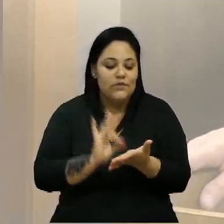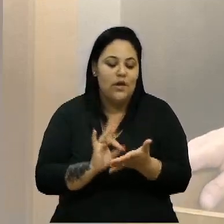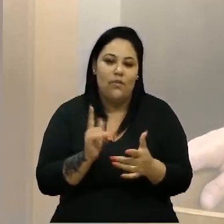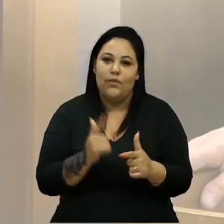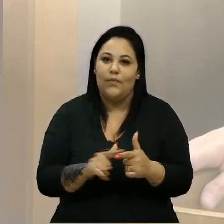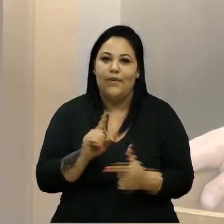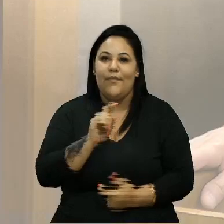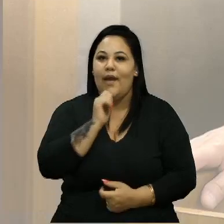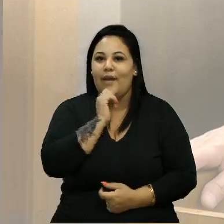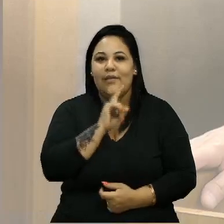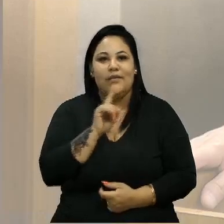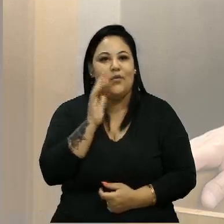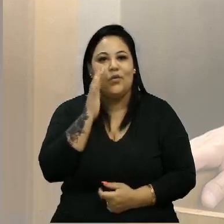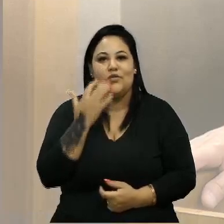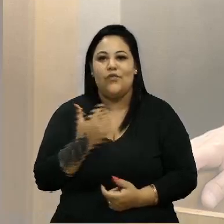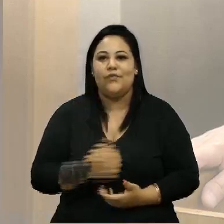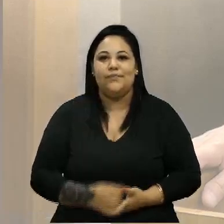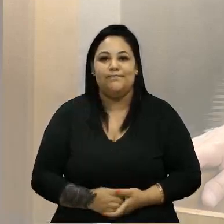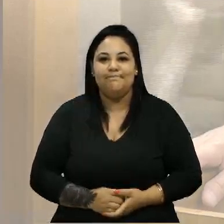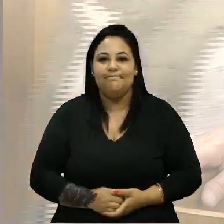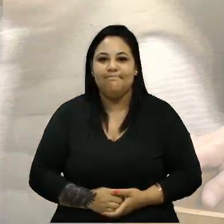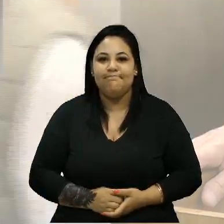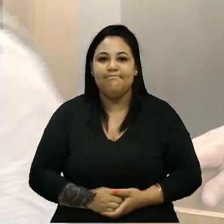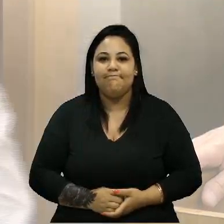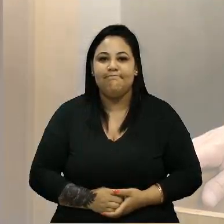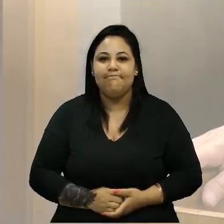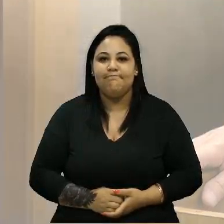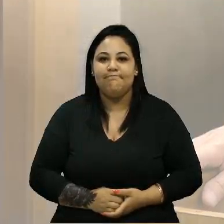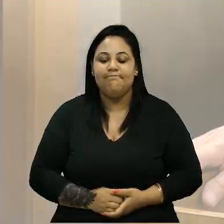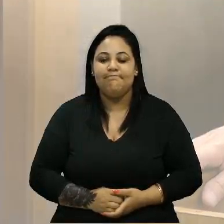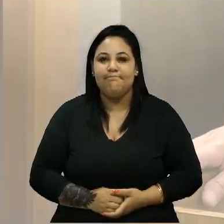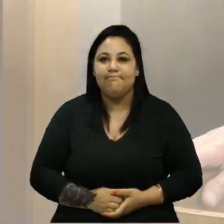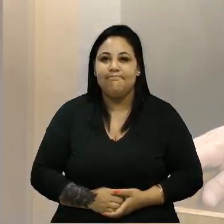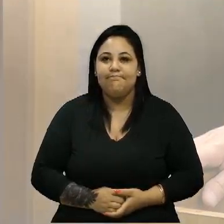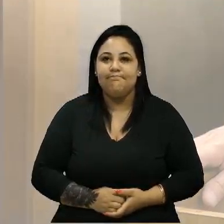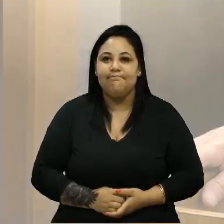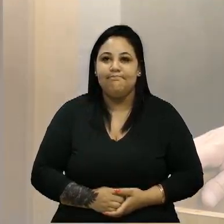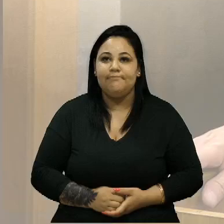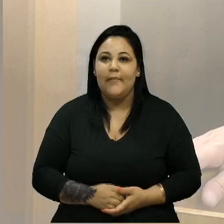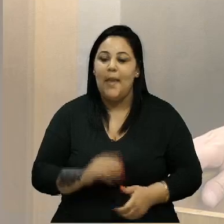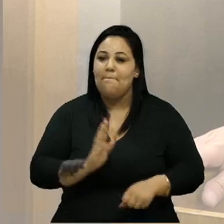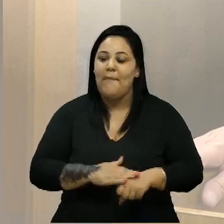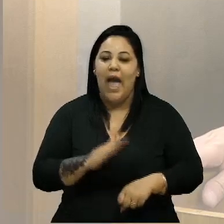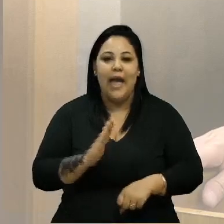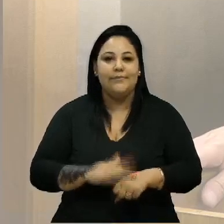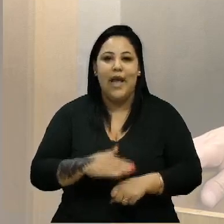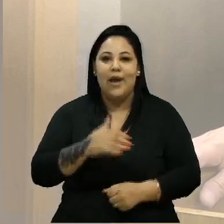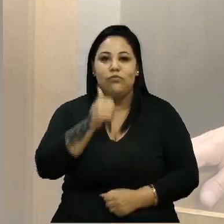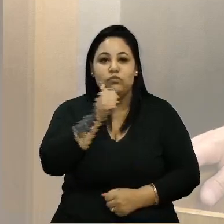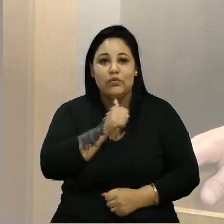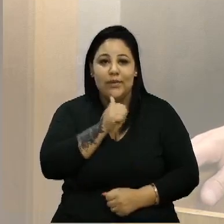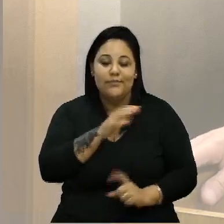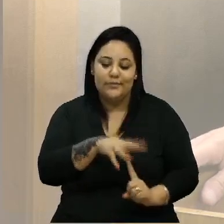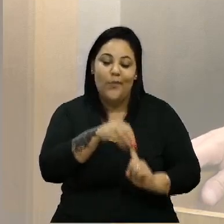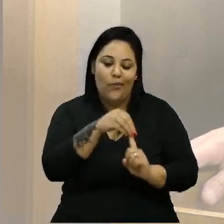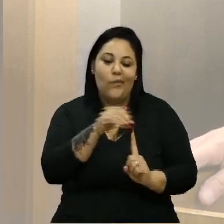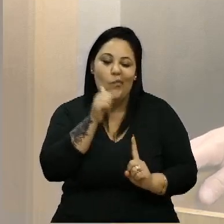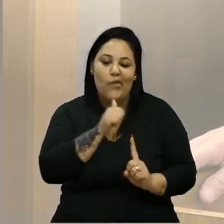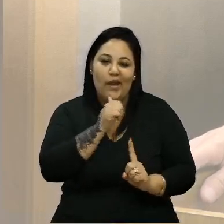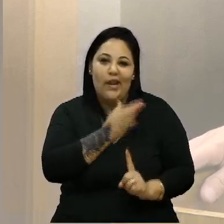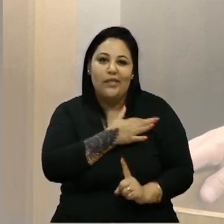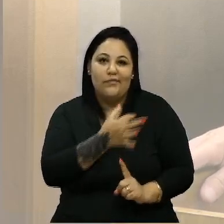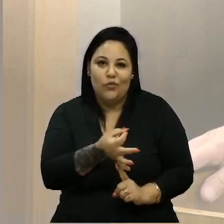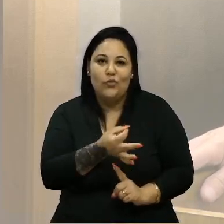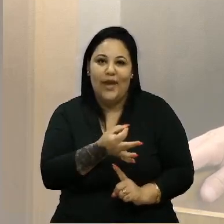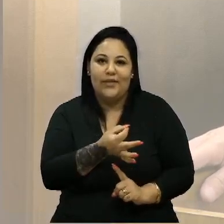é resolvido. E cada vez mais as mulheres, principalmente são mulheres nas ONGs, que